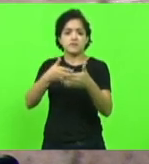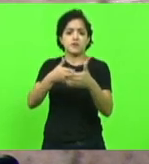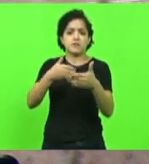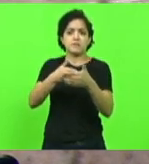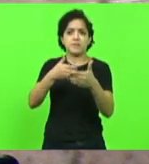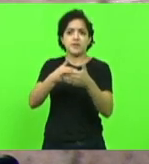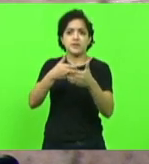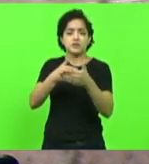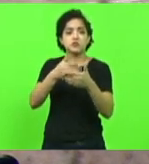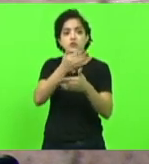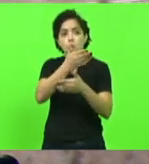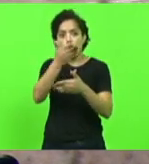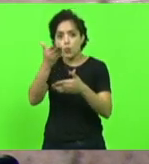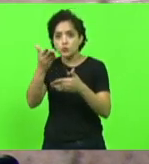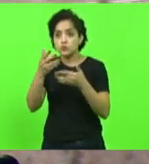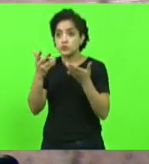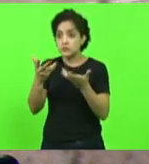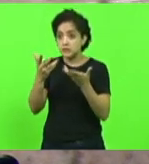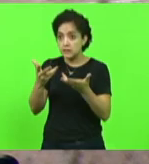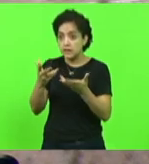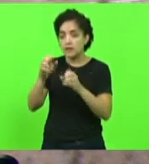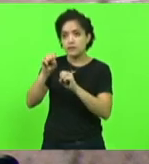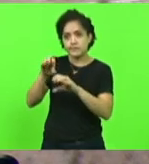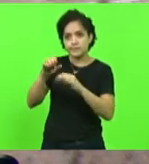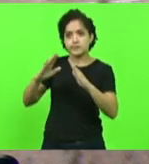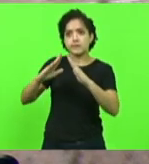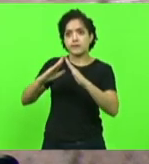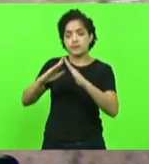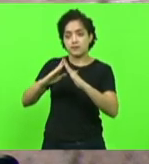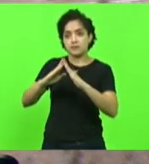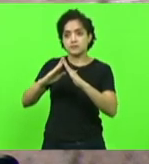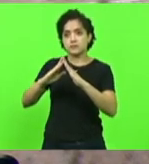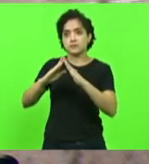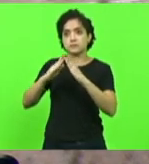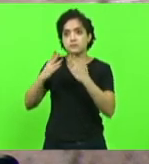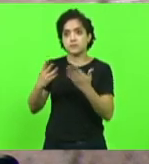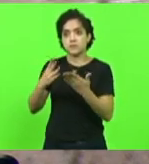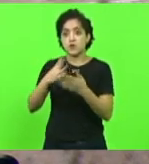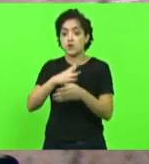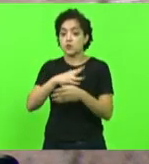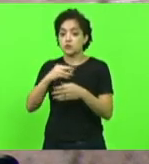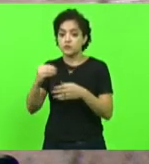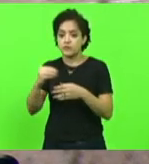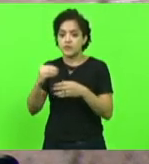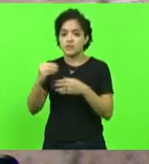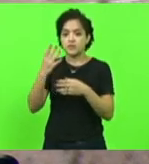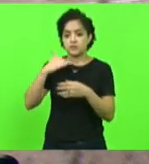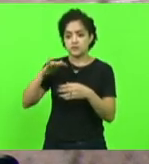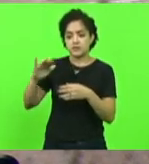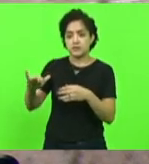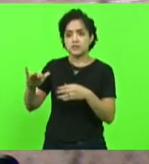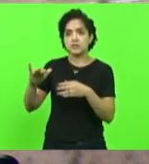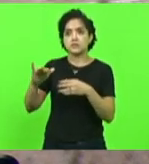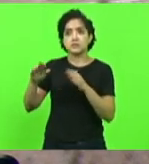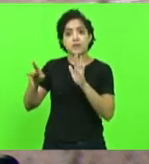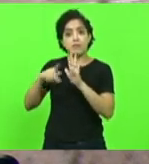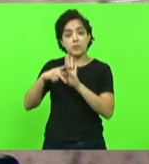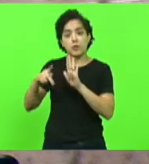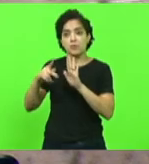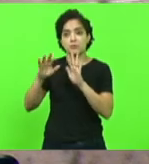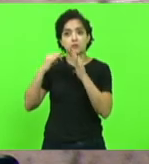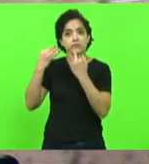e quem pode. Os filhos da gente é dos pais, as crianças não são da escola,